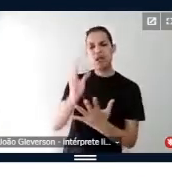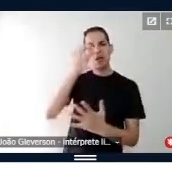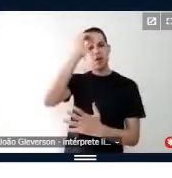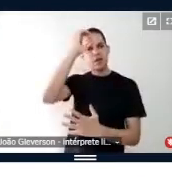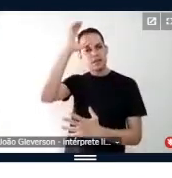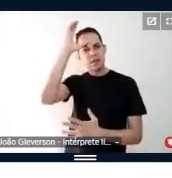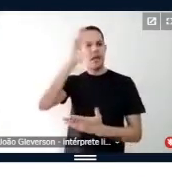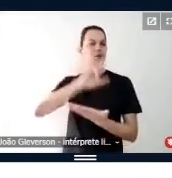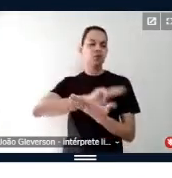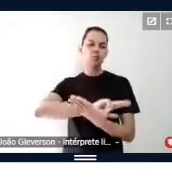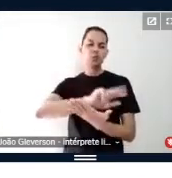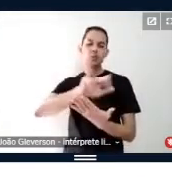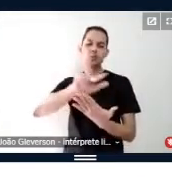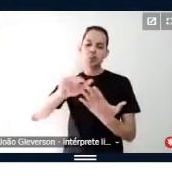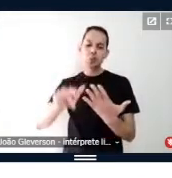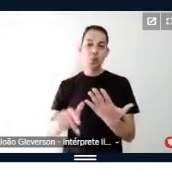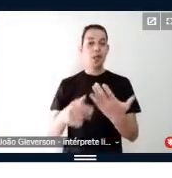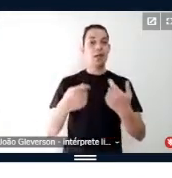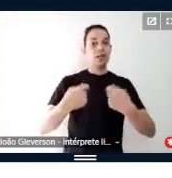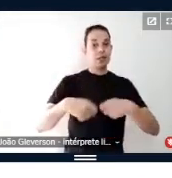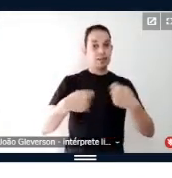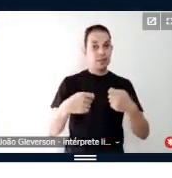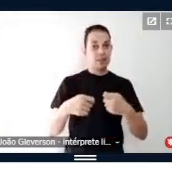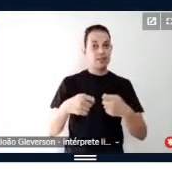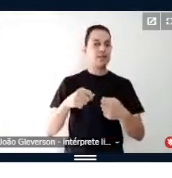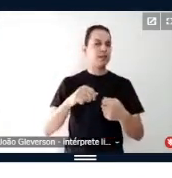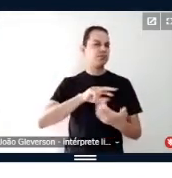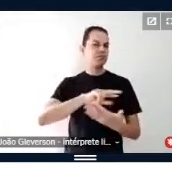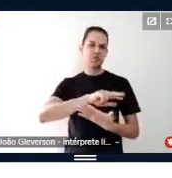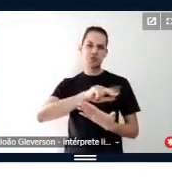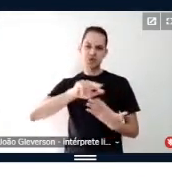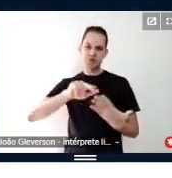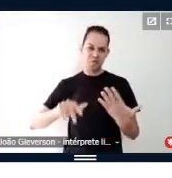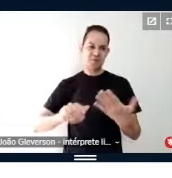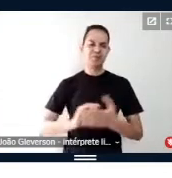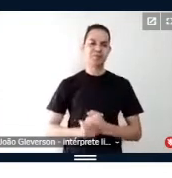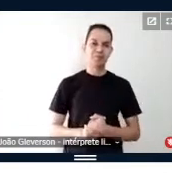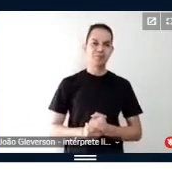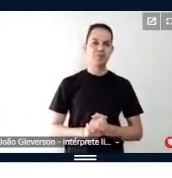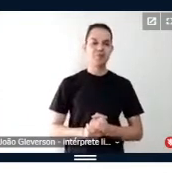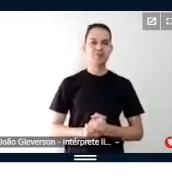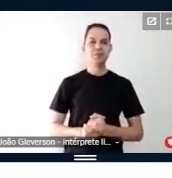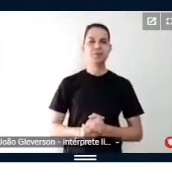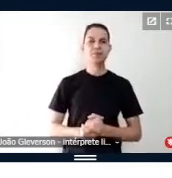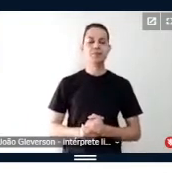necessários, diversos aí, diversificados, específicos.